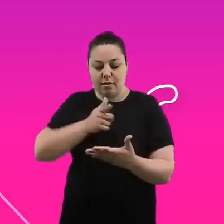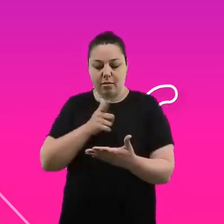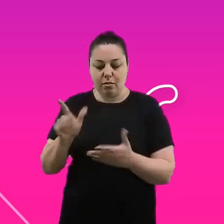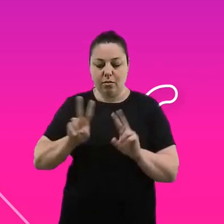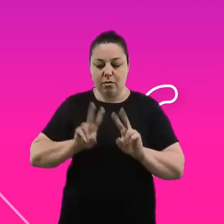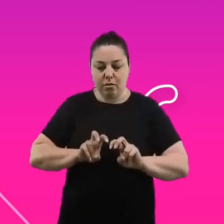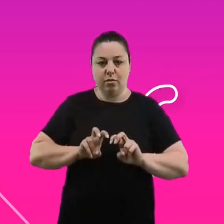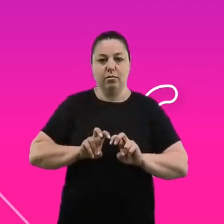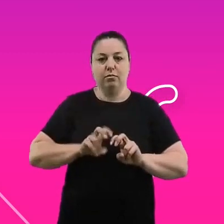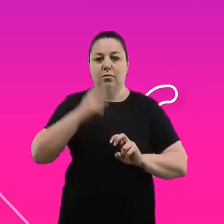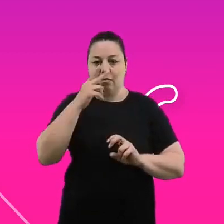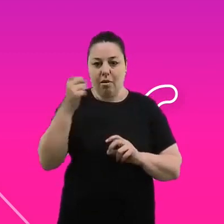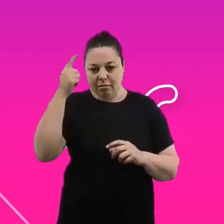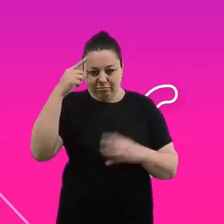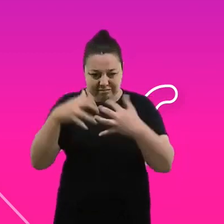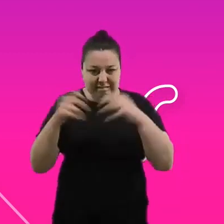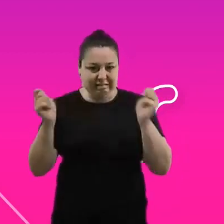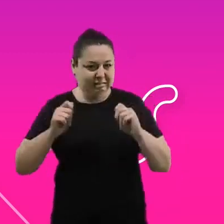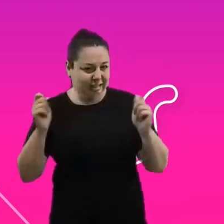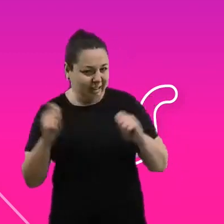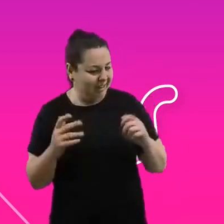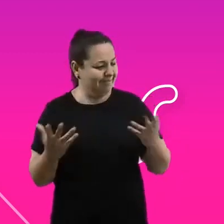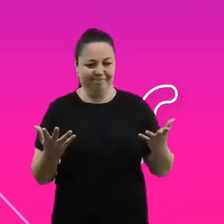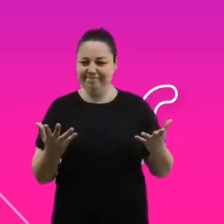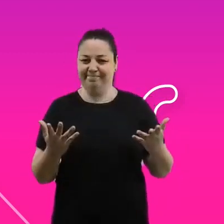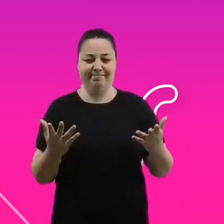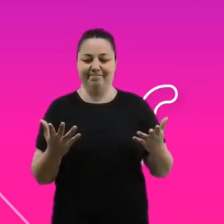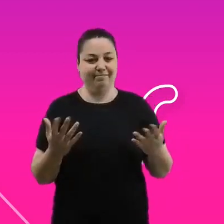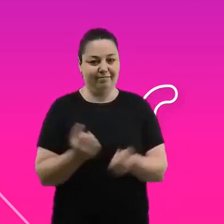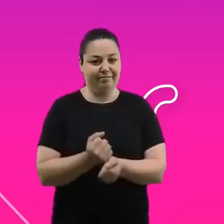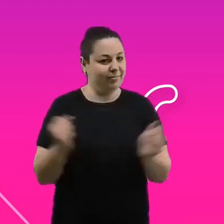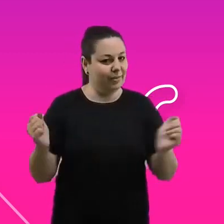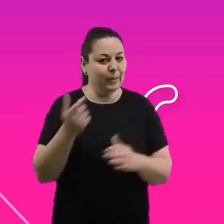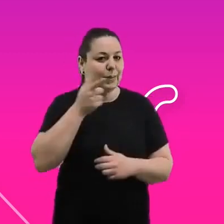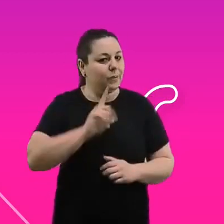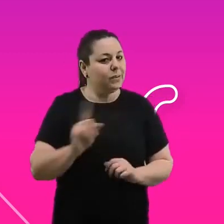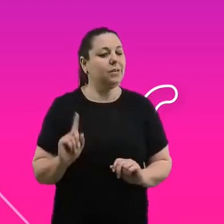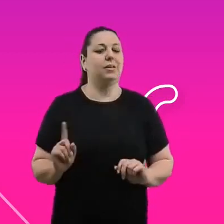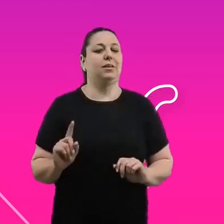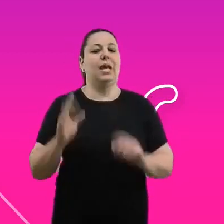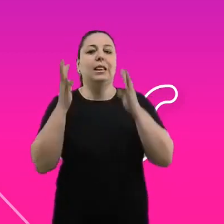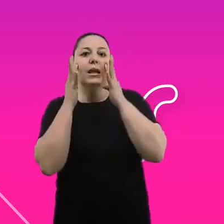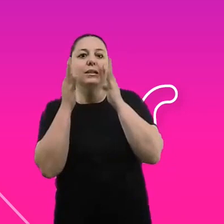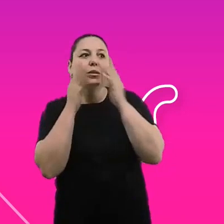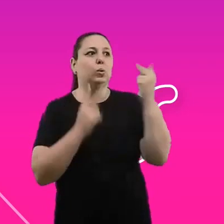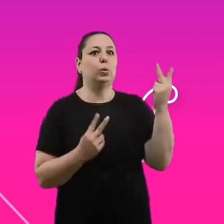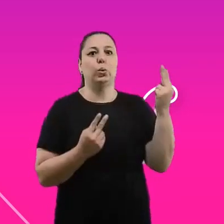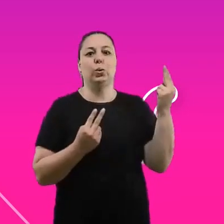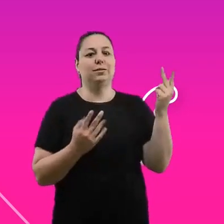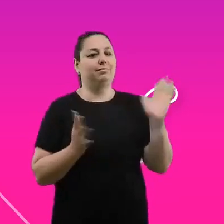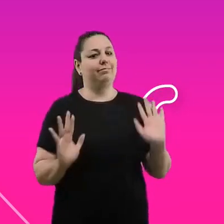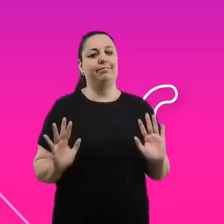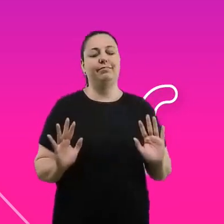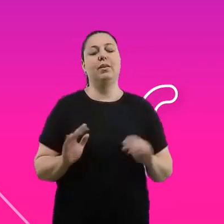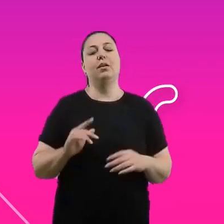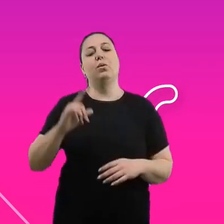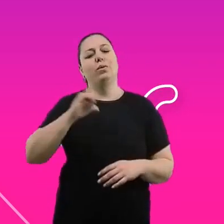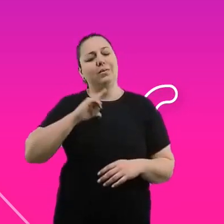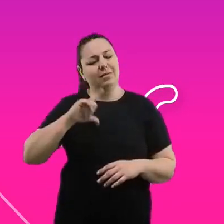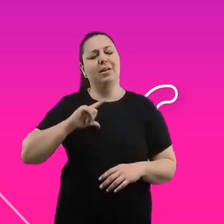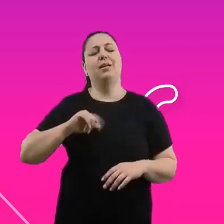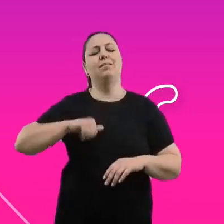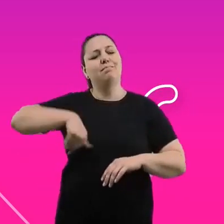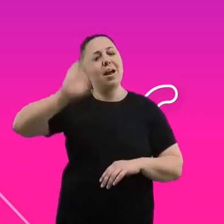computadores para poder entender essa quantidade enorme de dados, e vai ser cada vez maior a quantidade de dados que a gente tem para